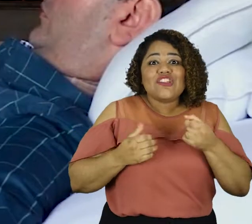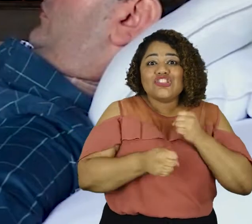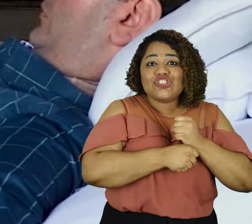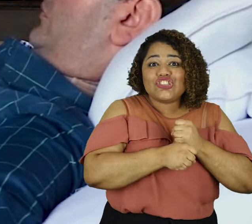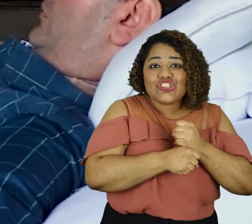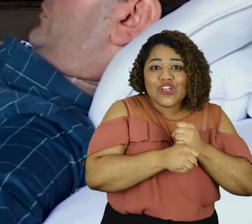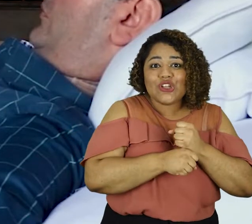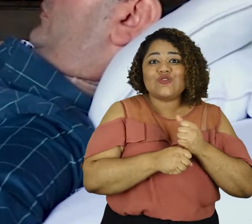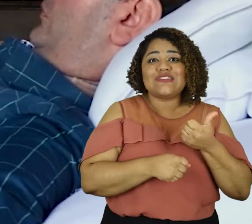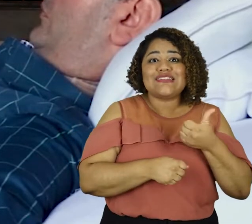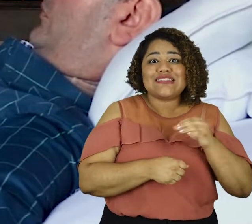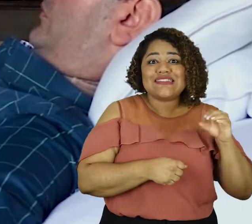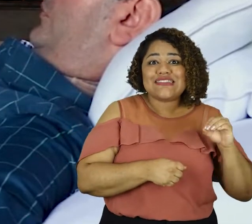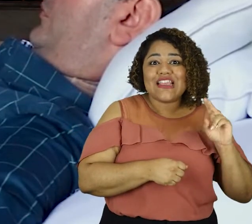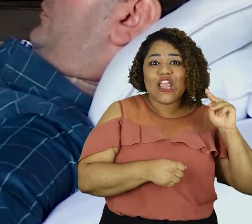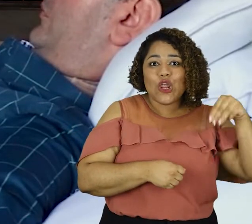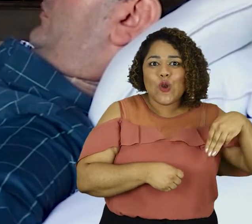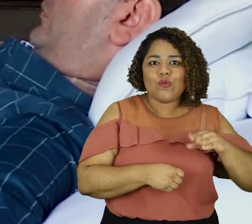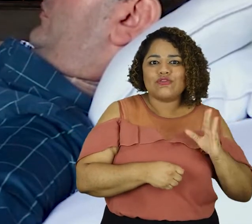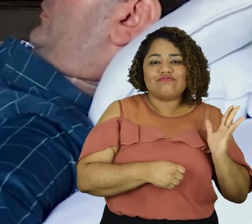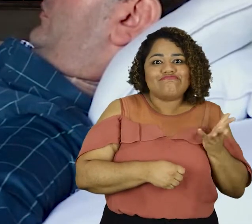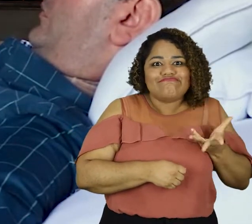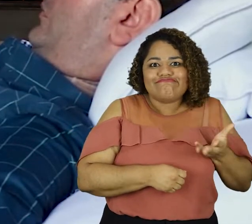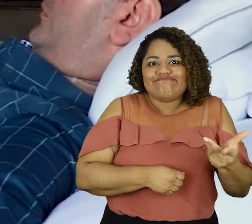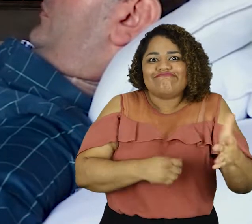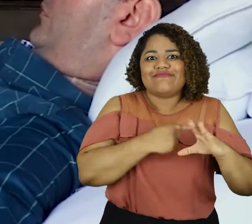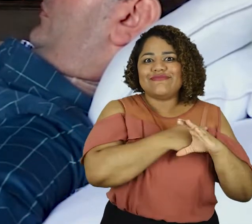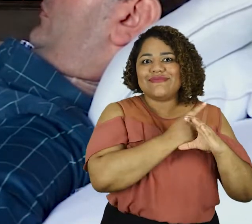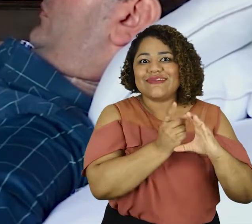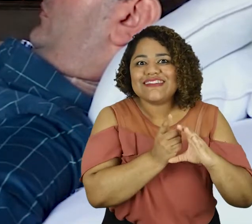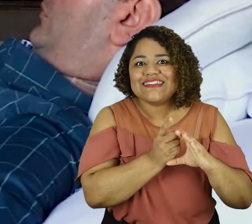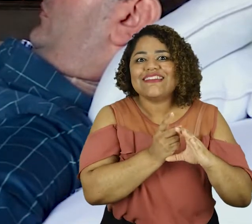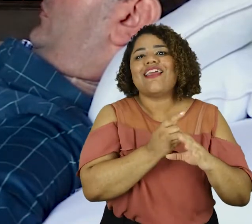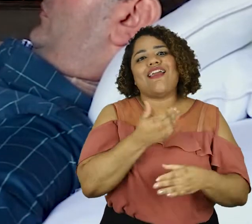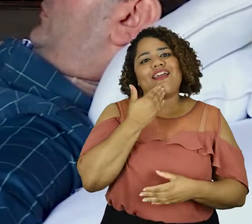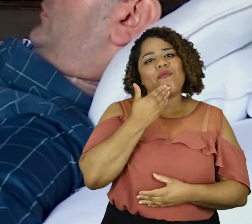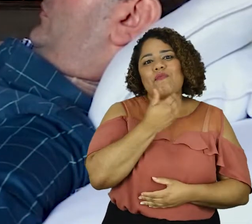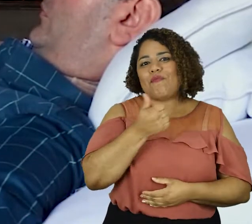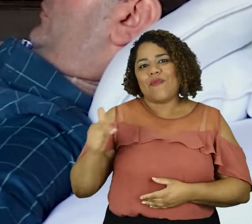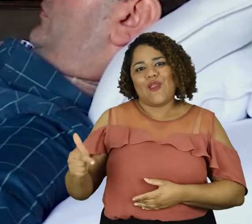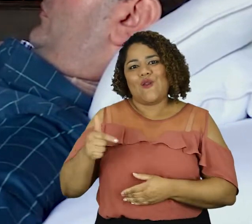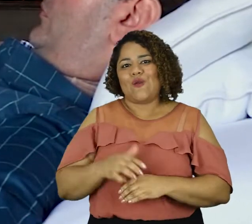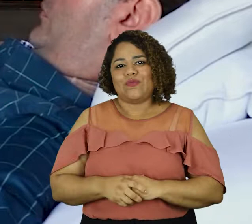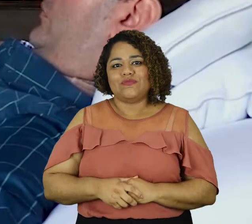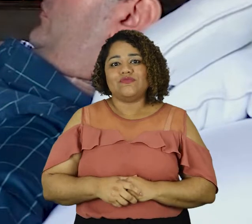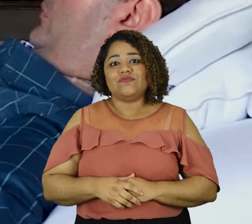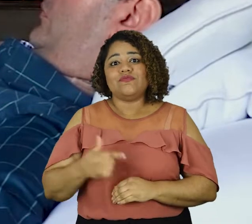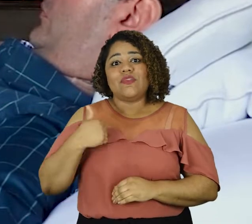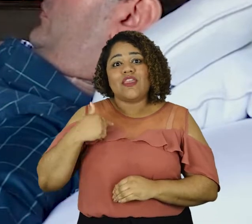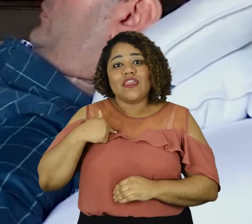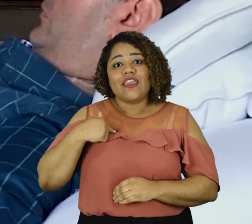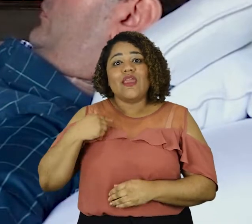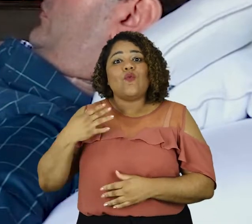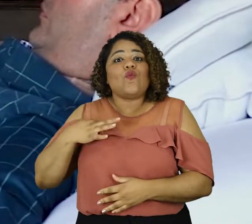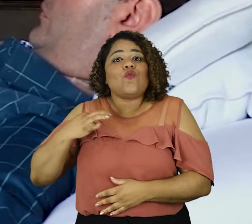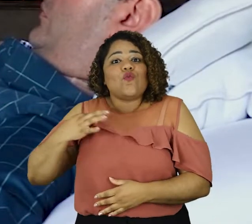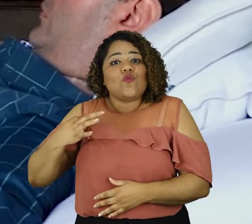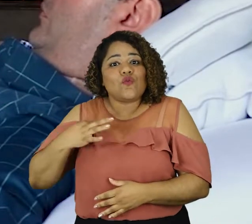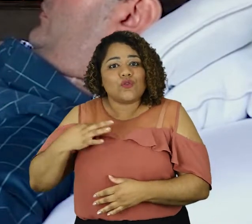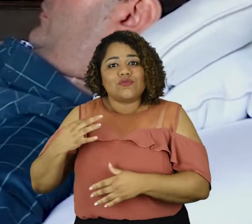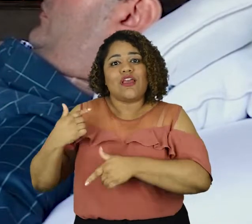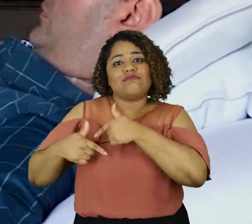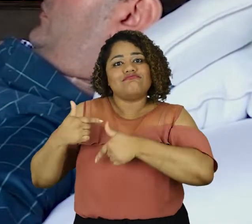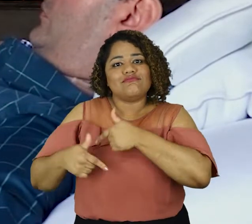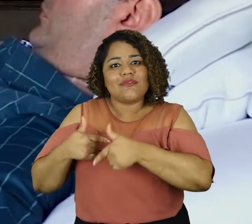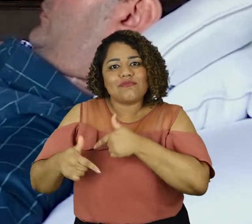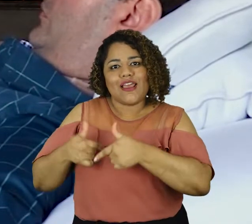Desde que entrei na adolescência, lembro de querer fazer administração, e depois da experiência do trabalho voluntário com 15 anos,